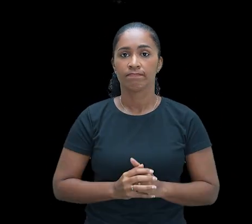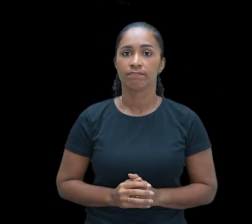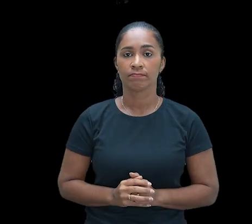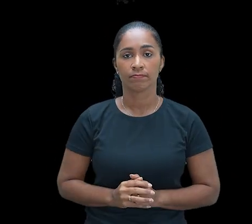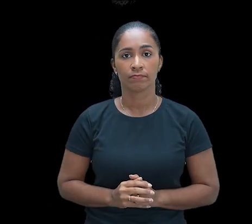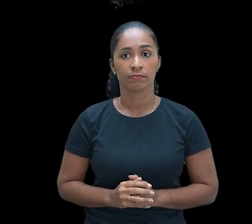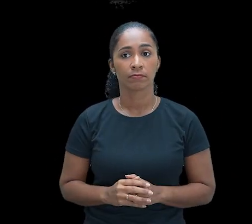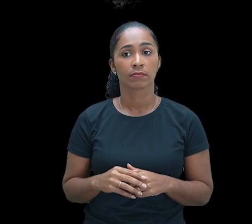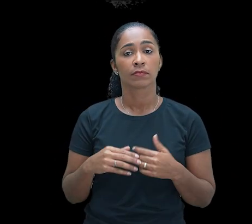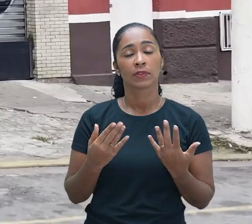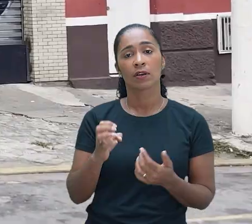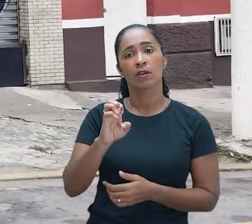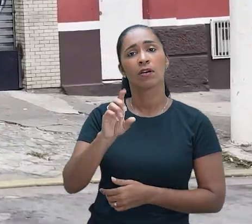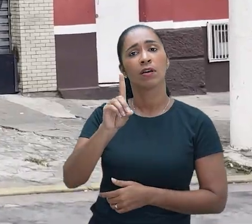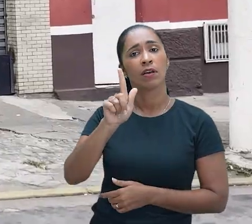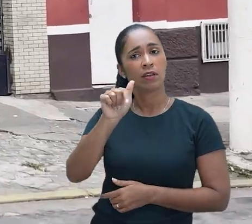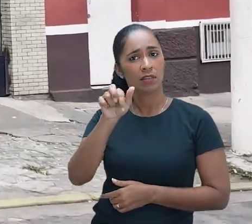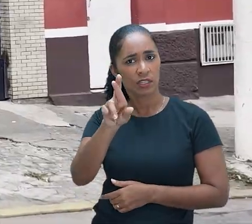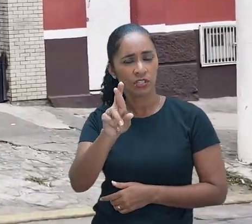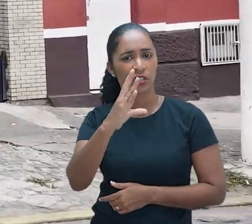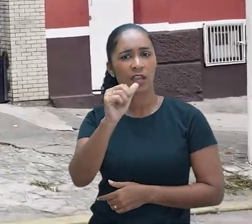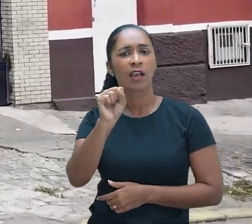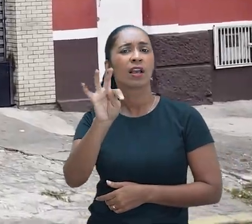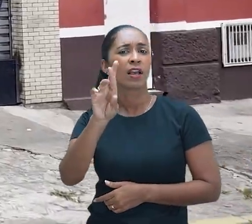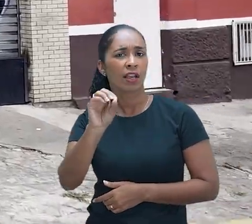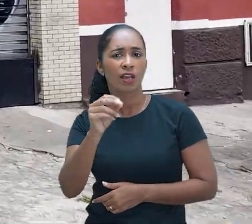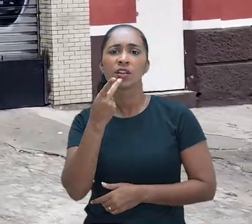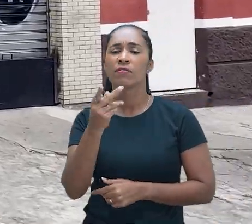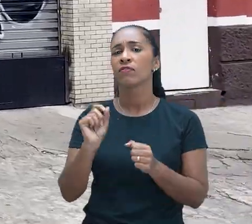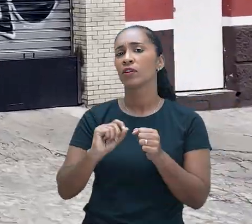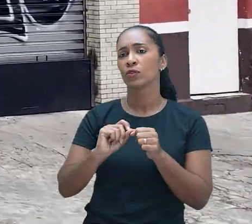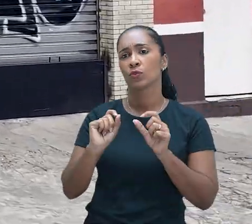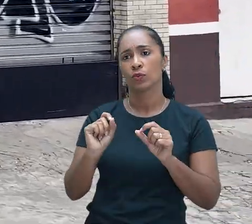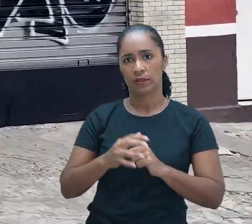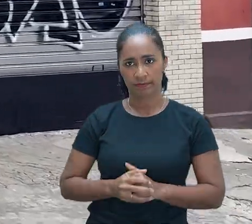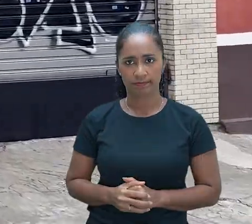Então, o Edgar Castro, que dirigiu Guerra, ele fez assim...